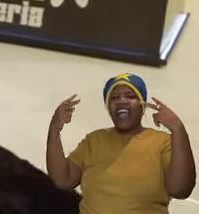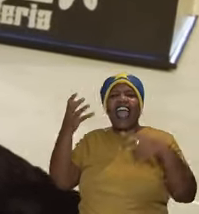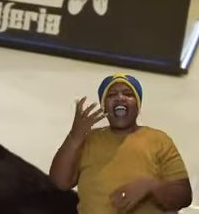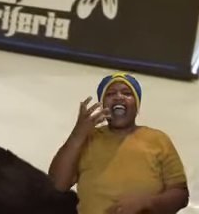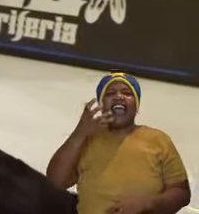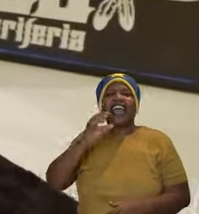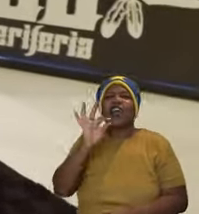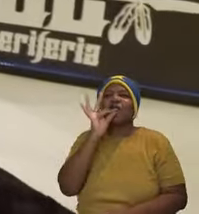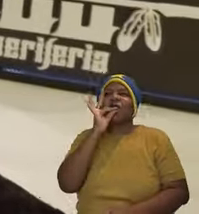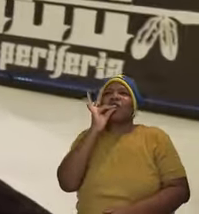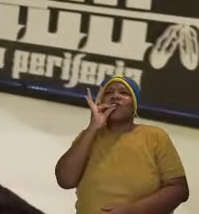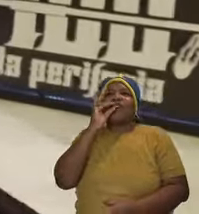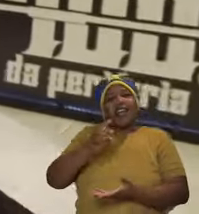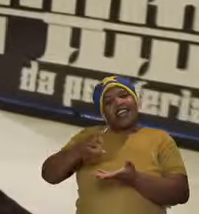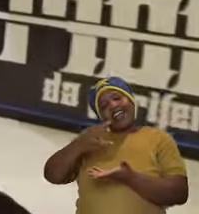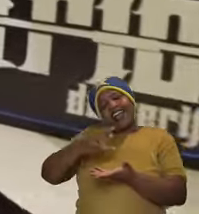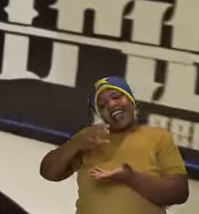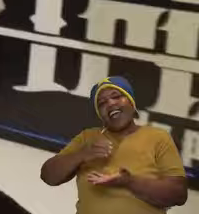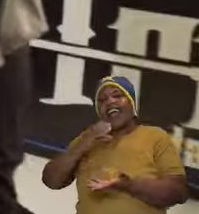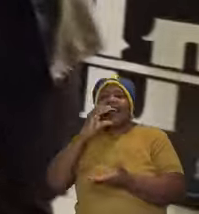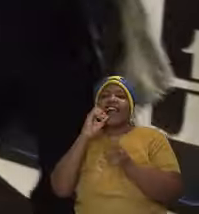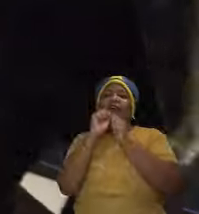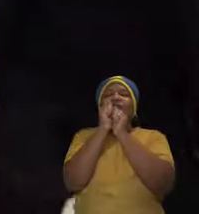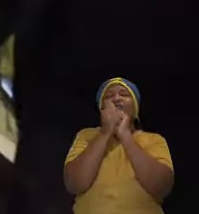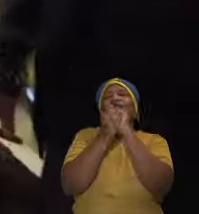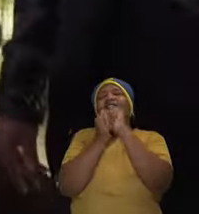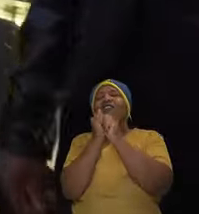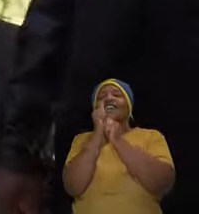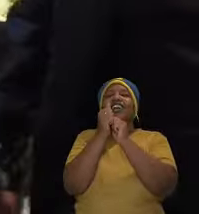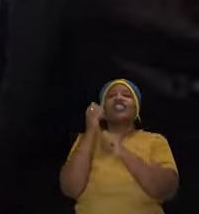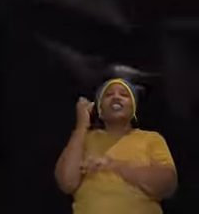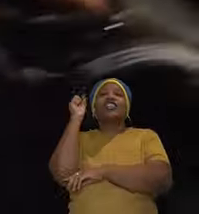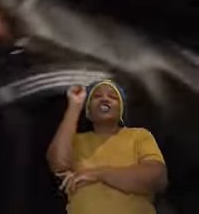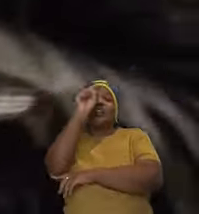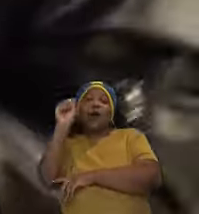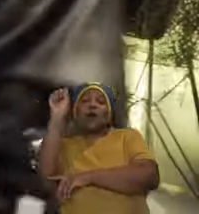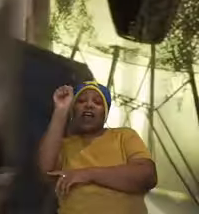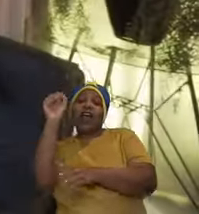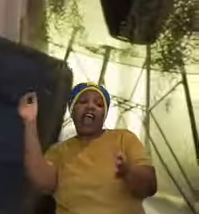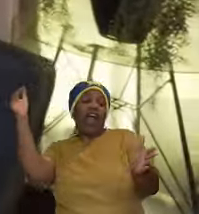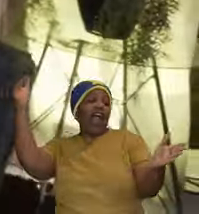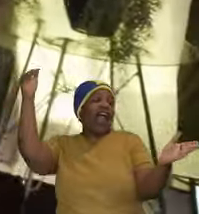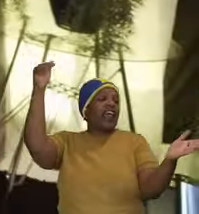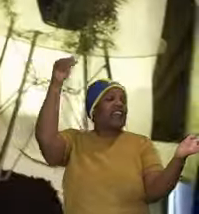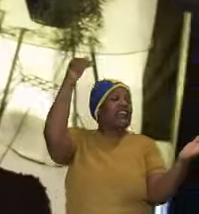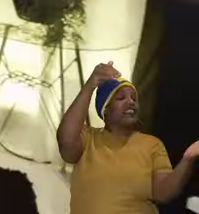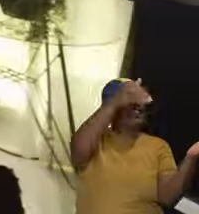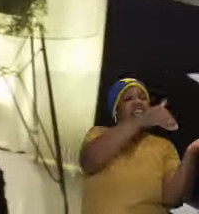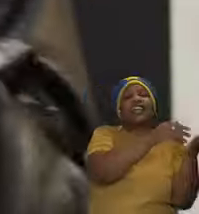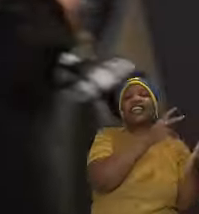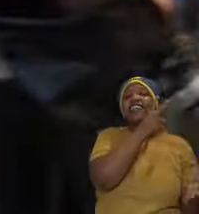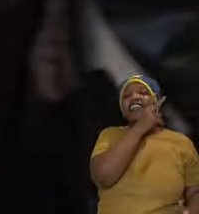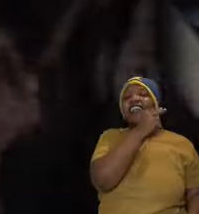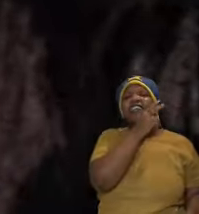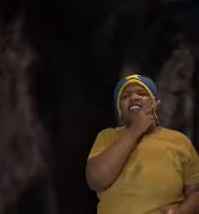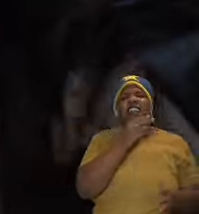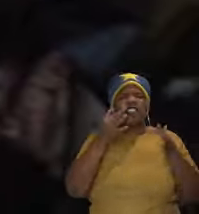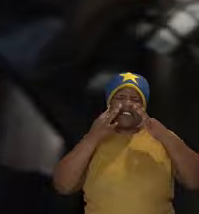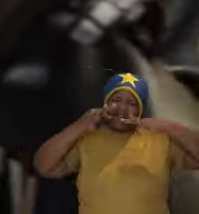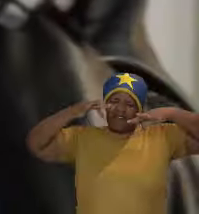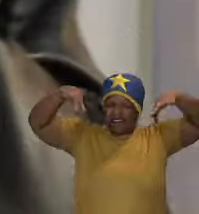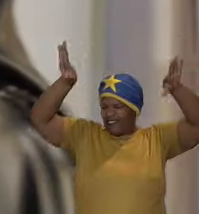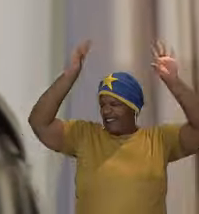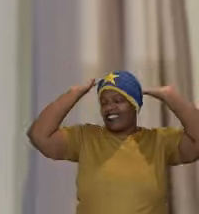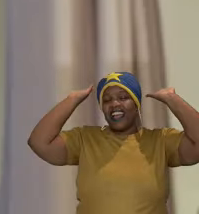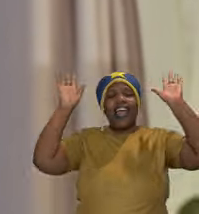bebê uísque Red Bull, comprar beijo na boca do Flamengo ao Pistão Sul. E eu quero é dar de cima e que se... Enquanto